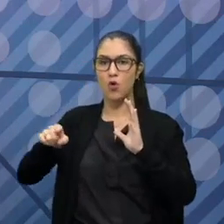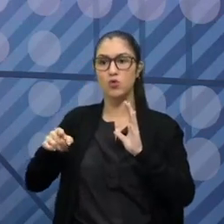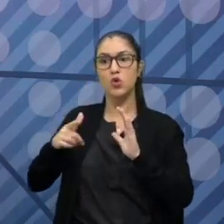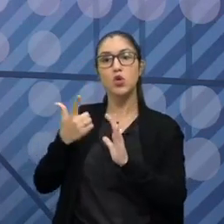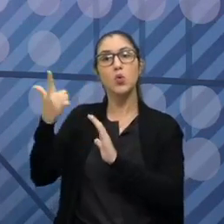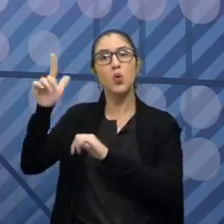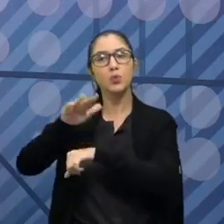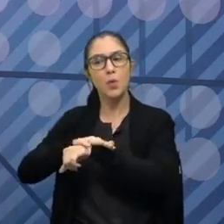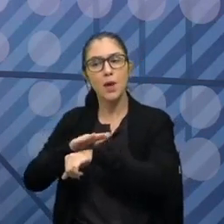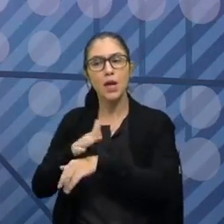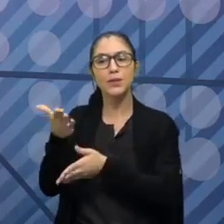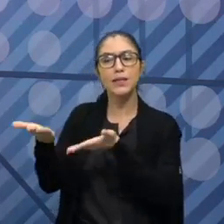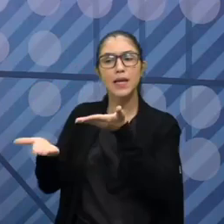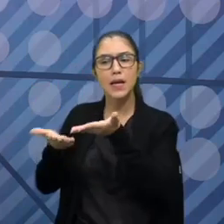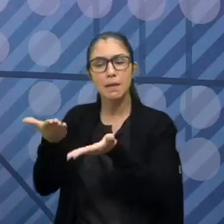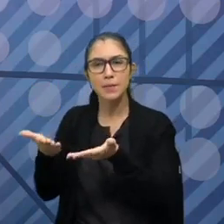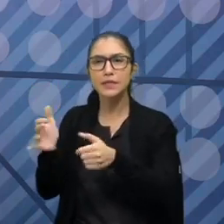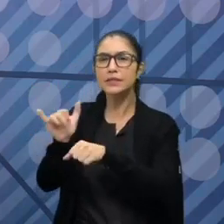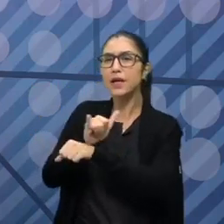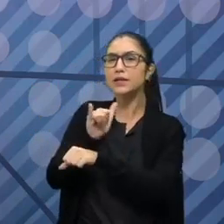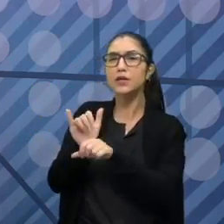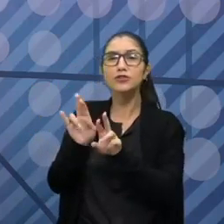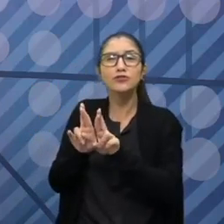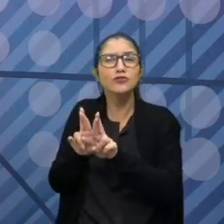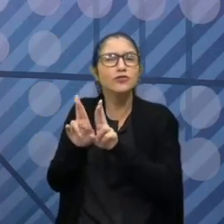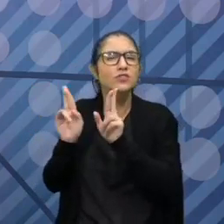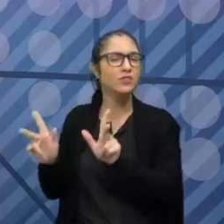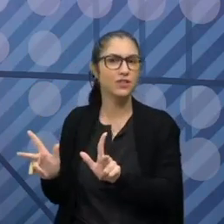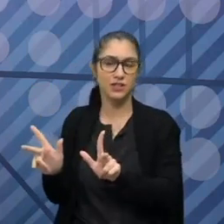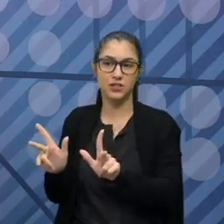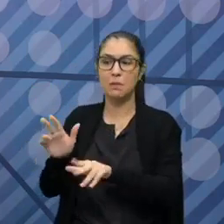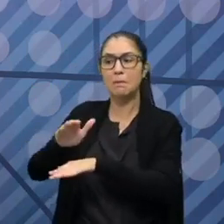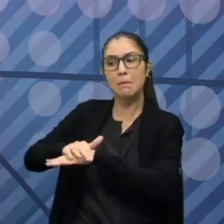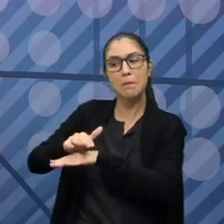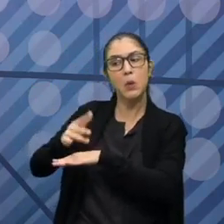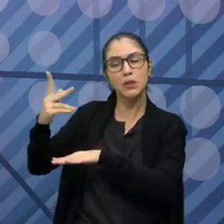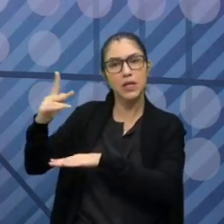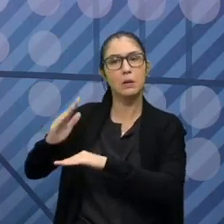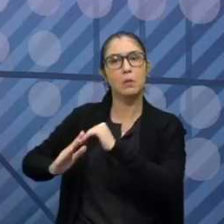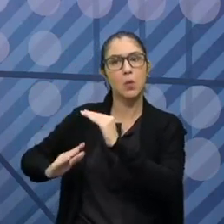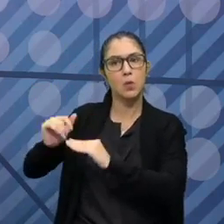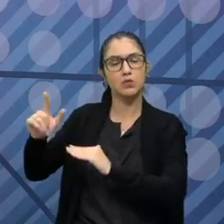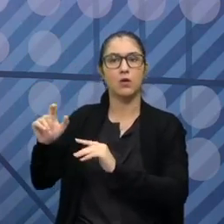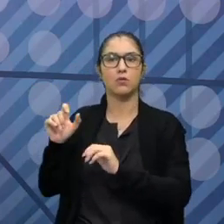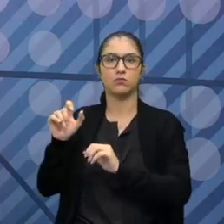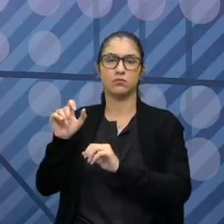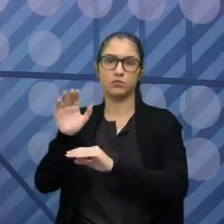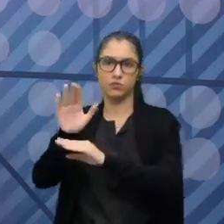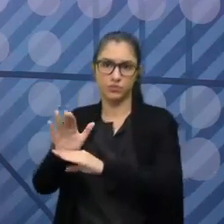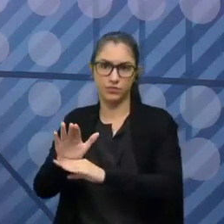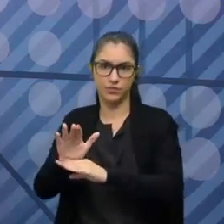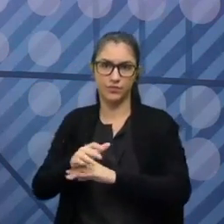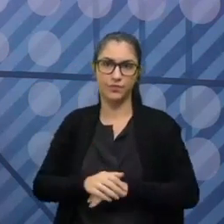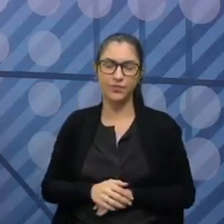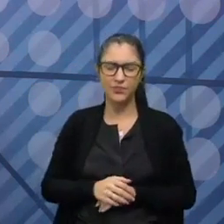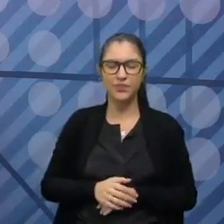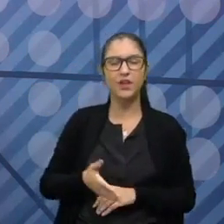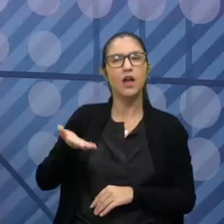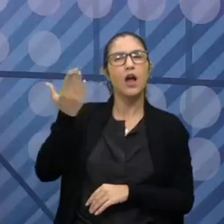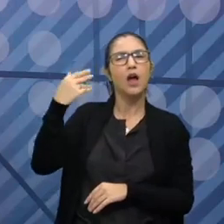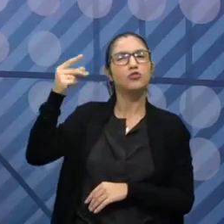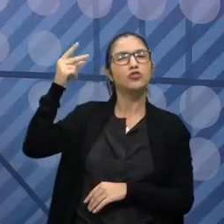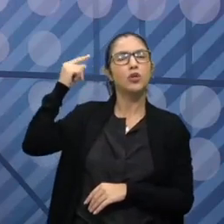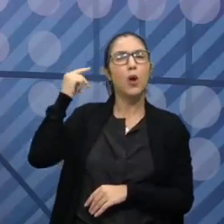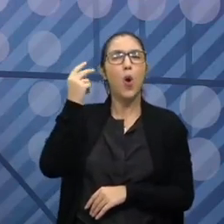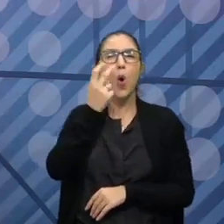momento terapêutico, com outras estratégias, certo? É ele que faz esse trabalho. Então, como antigamente, lá na época